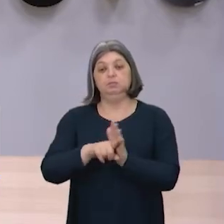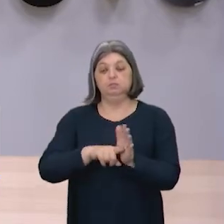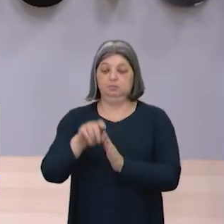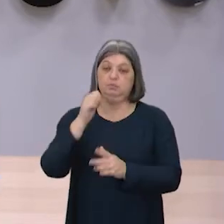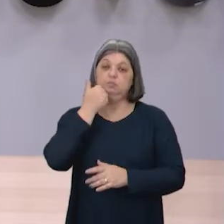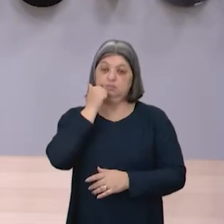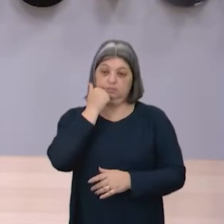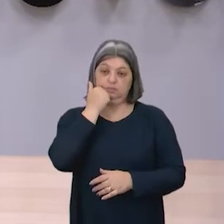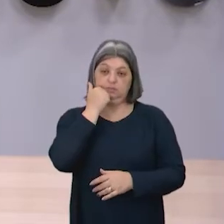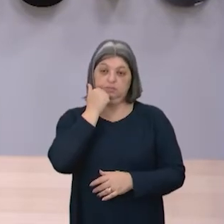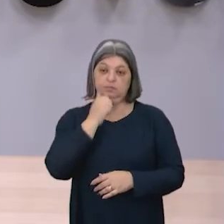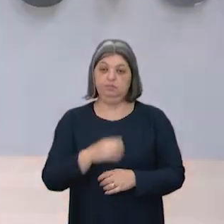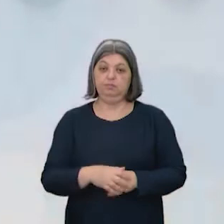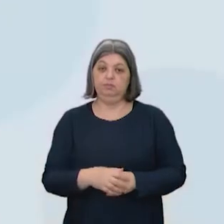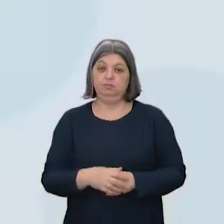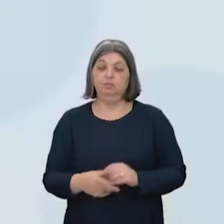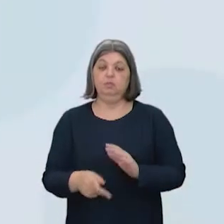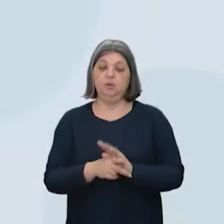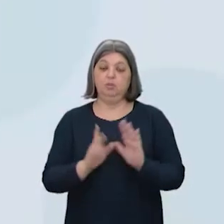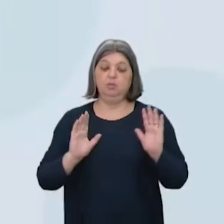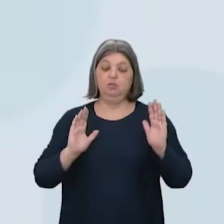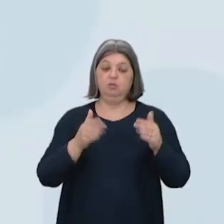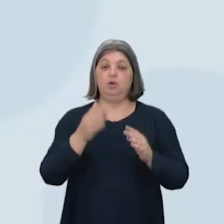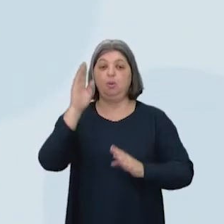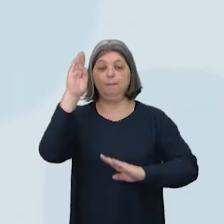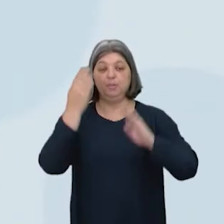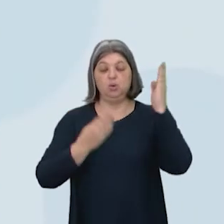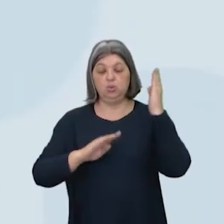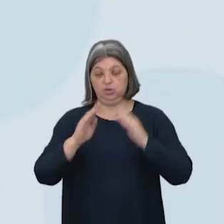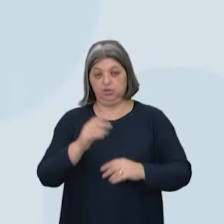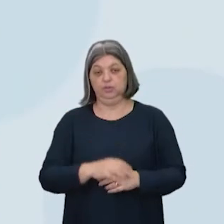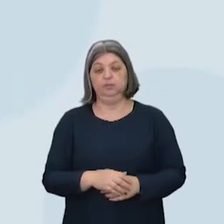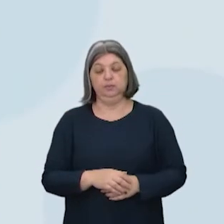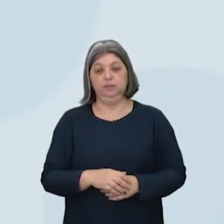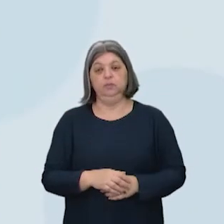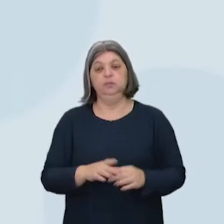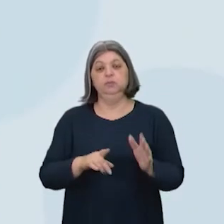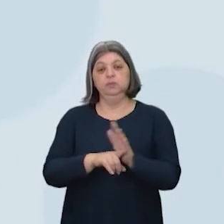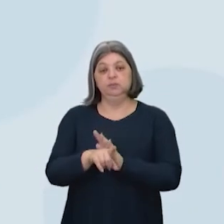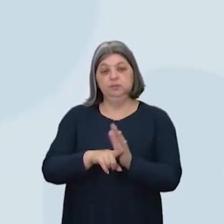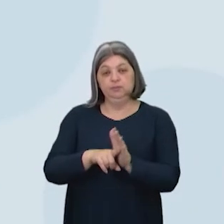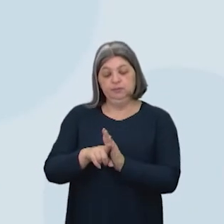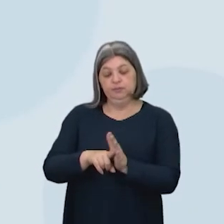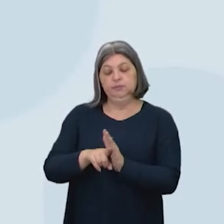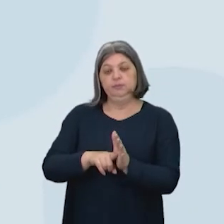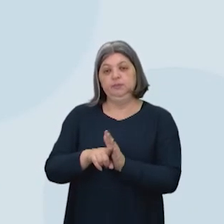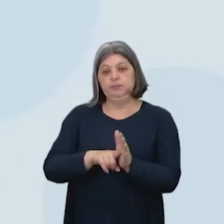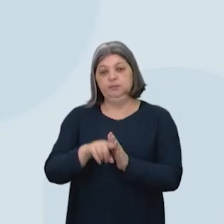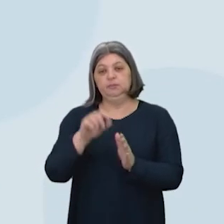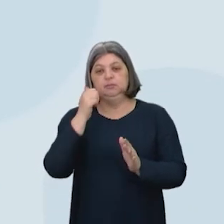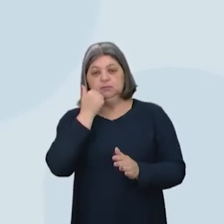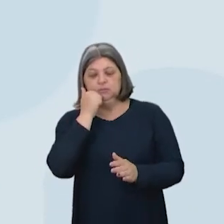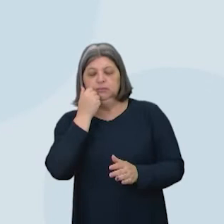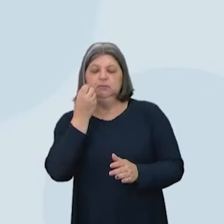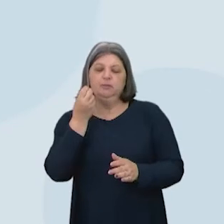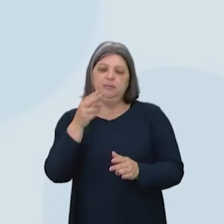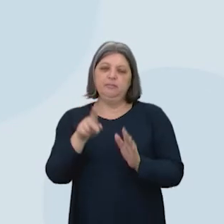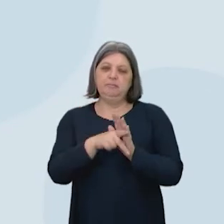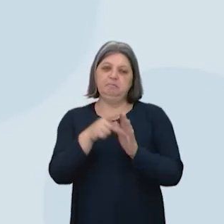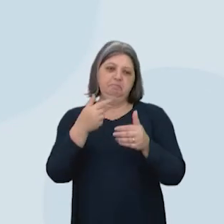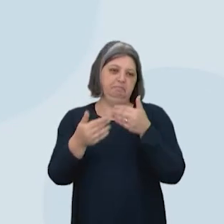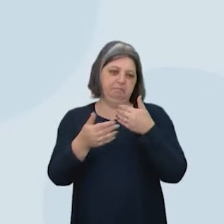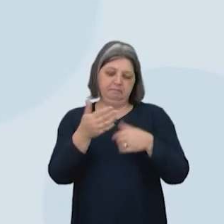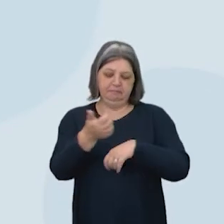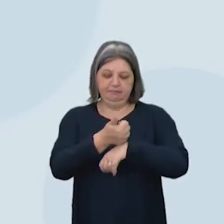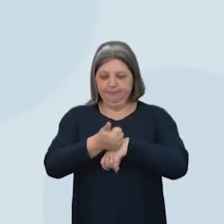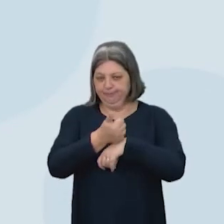nosso componente, porque ele é voltado aí para a biologia. Então, na pesquisa científica, né, se o pesquisador, seja biólogo, agrônomo,